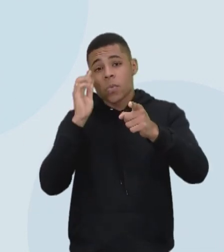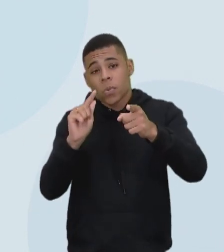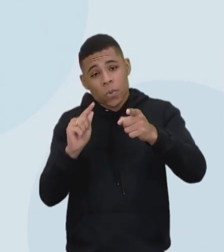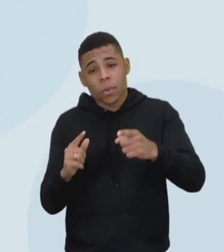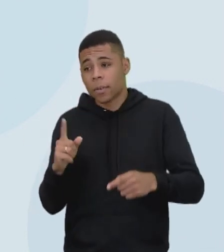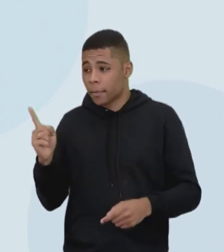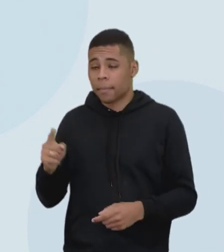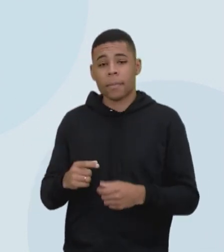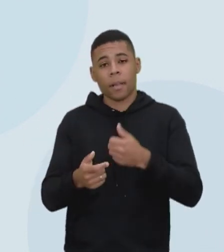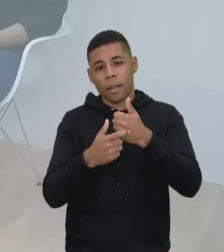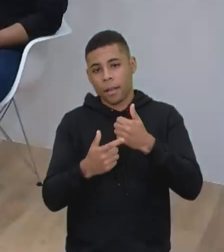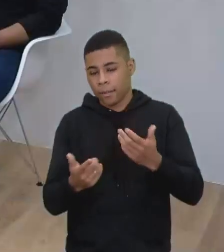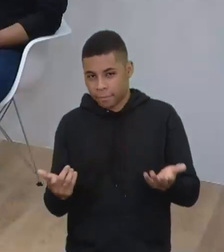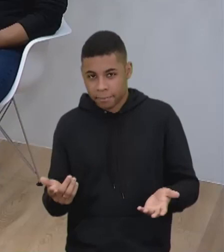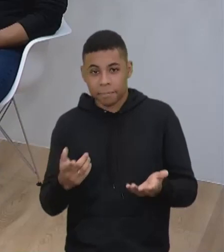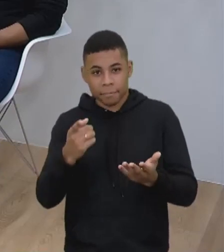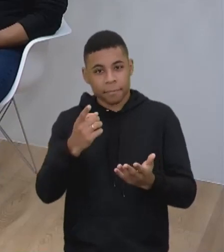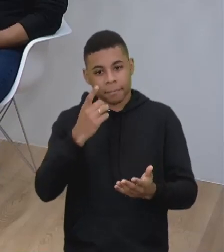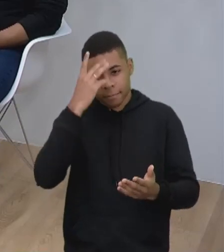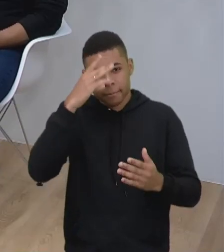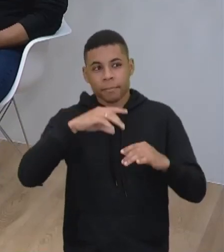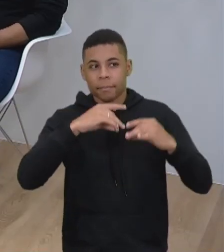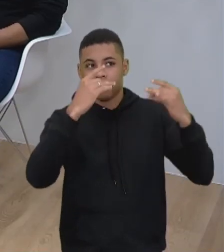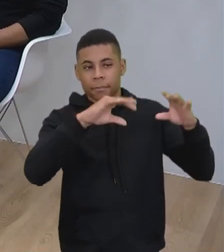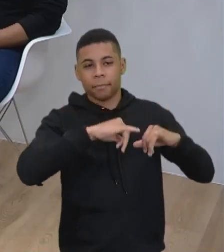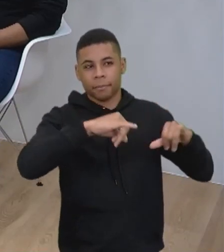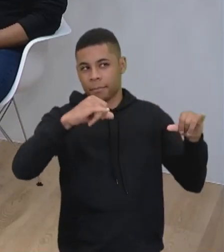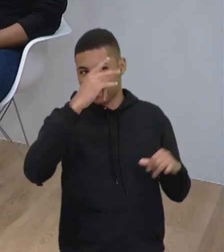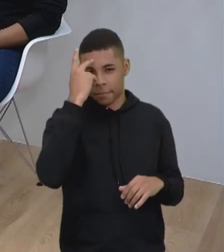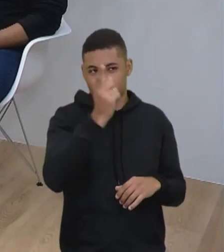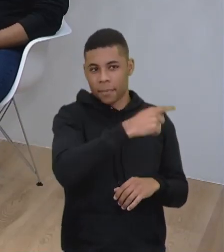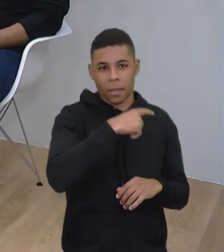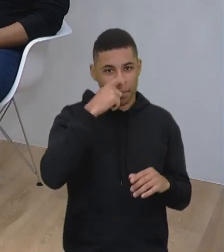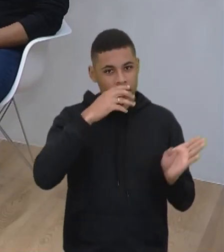link, dê o like, passe o link para todo mundo ver essa aula e